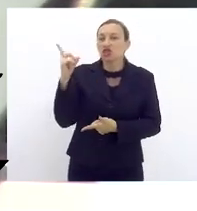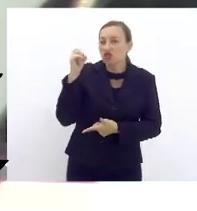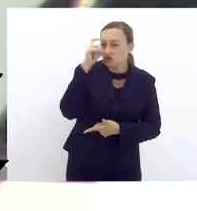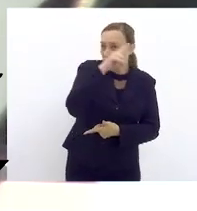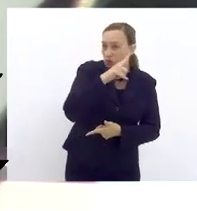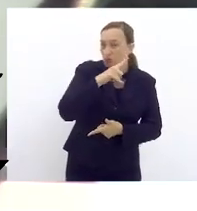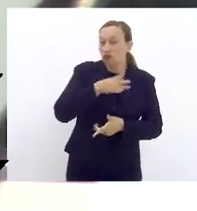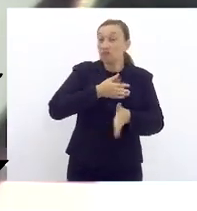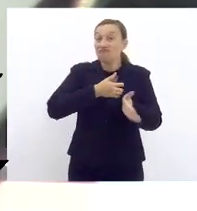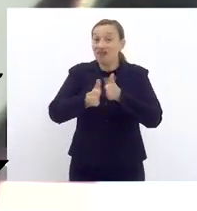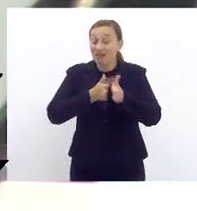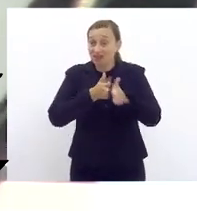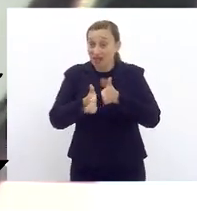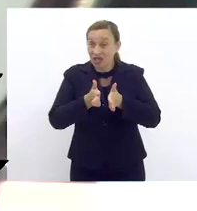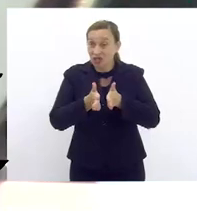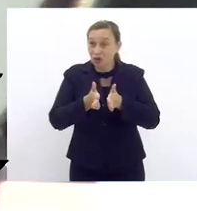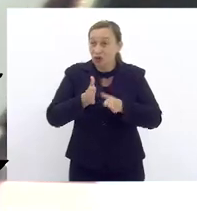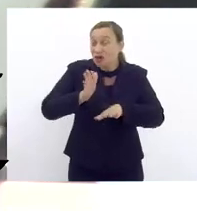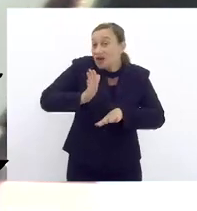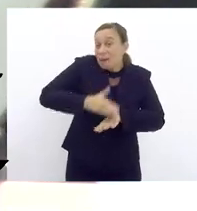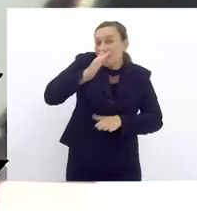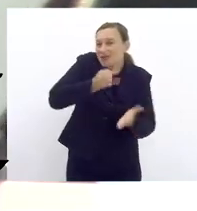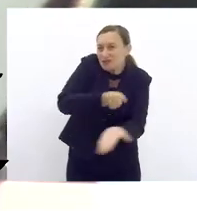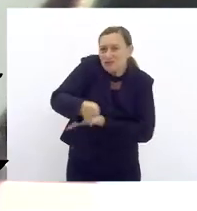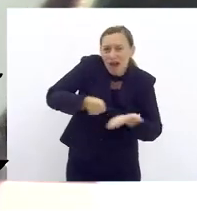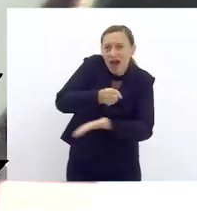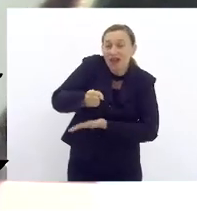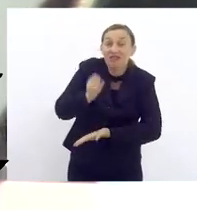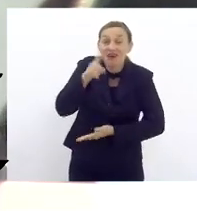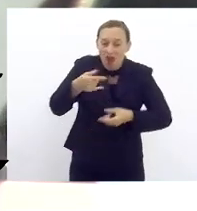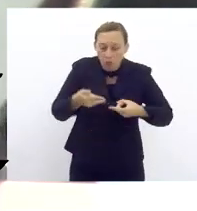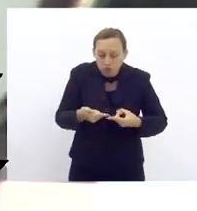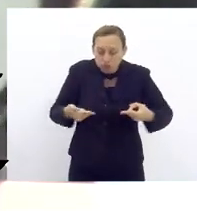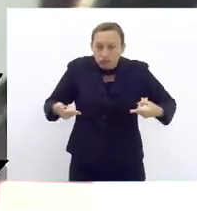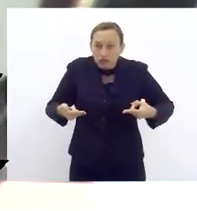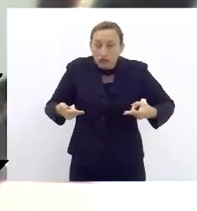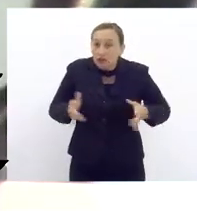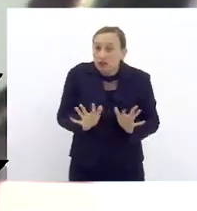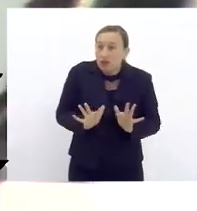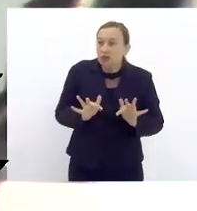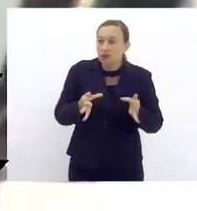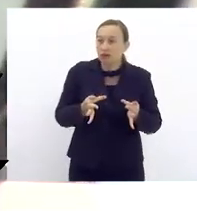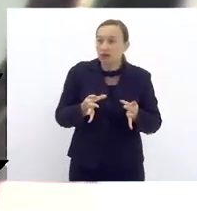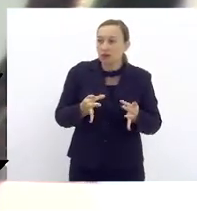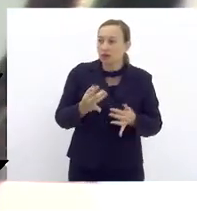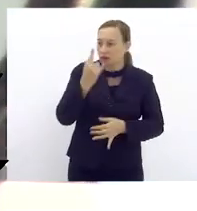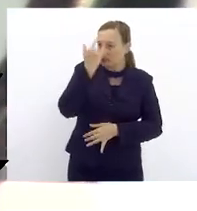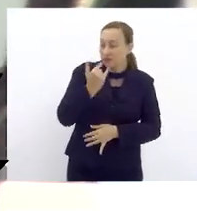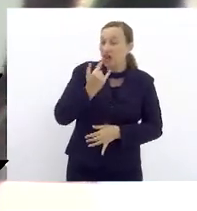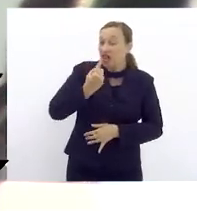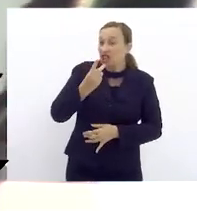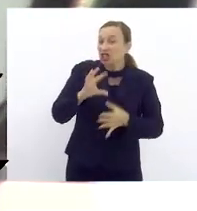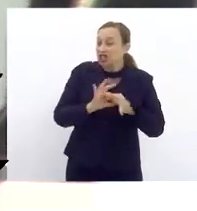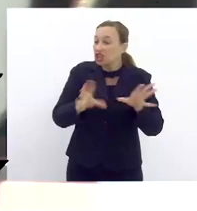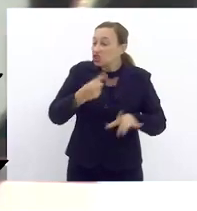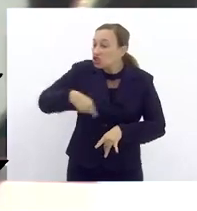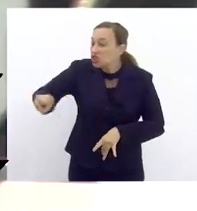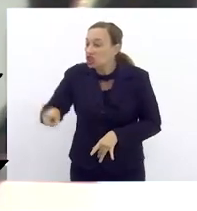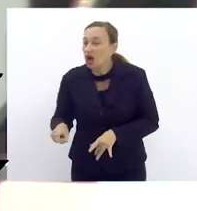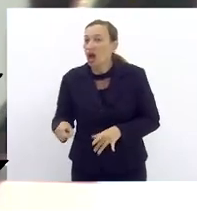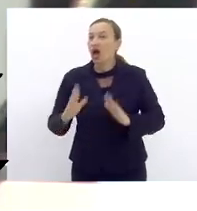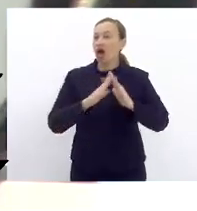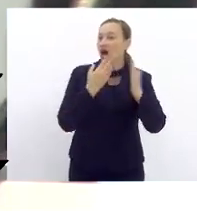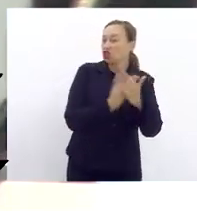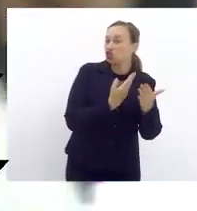de acessar aquilo que é o mais básico que é um absorvente íntimo muitas vezes deixam de ir à escola porque não tem